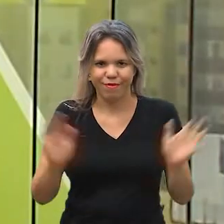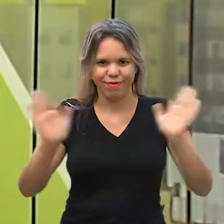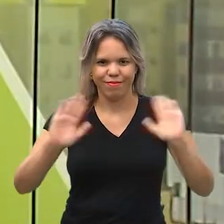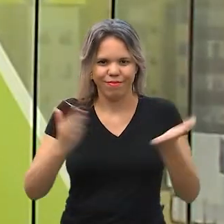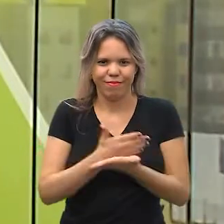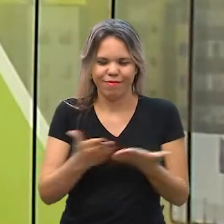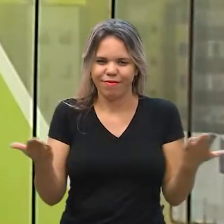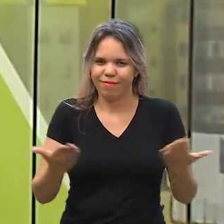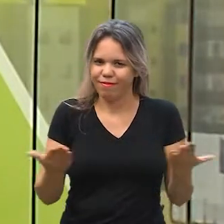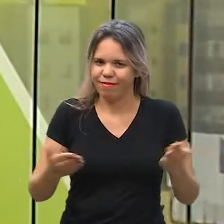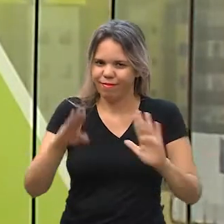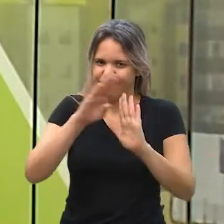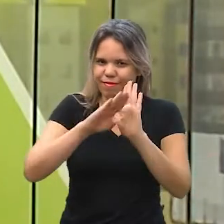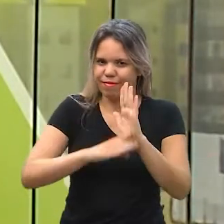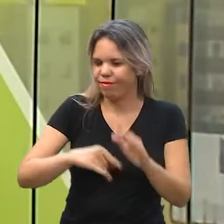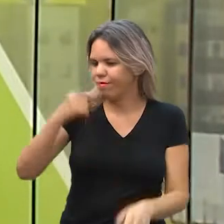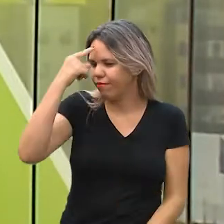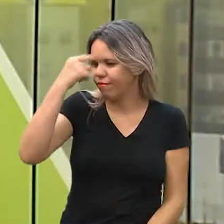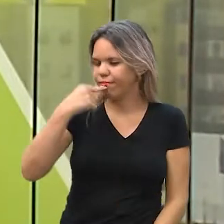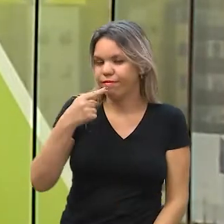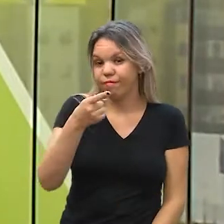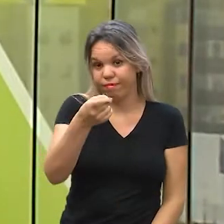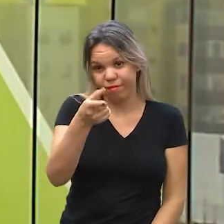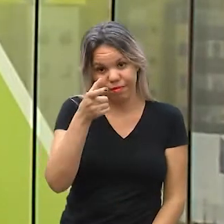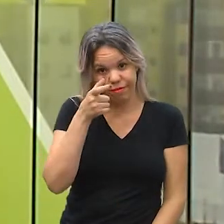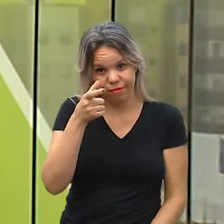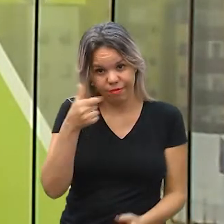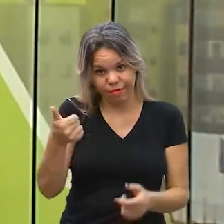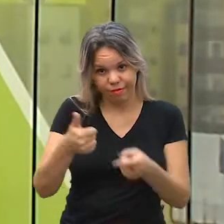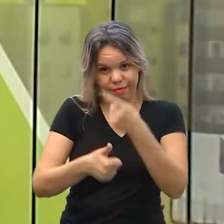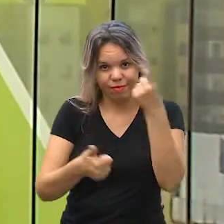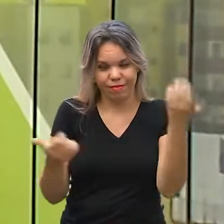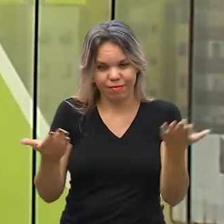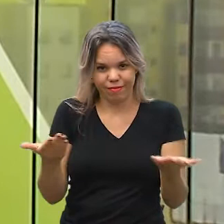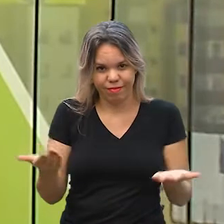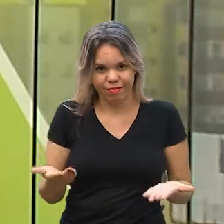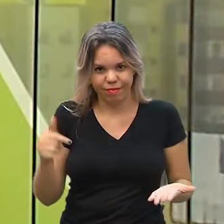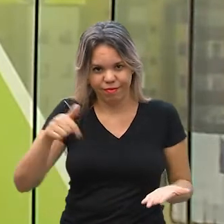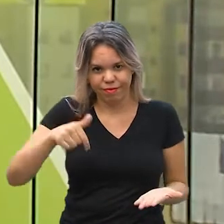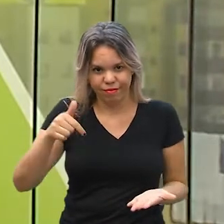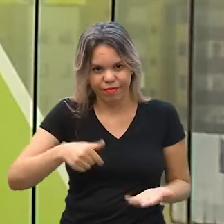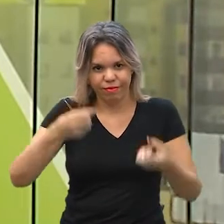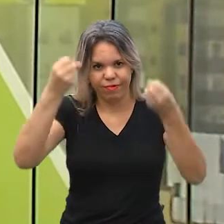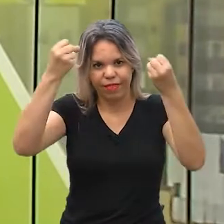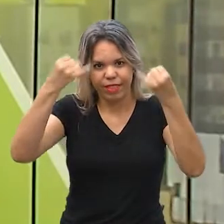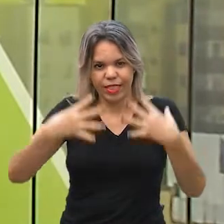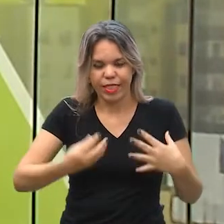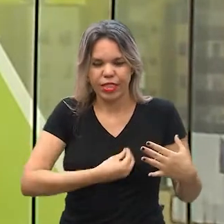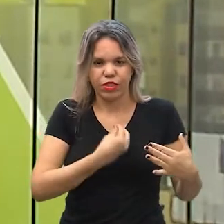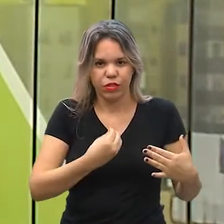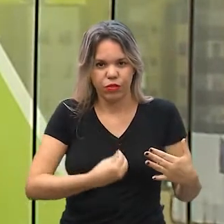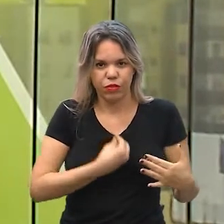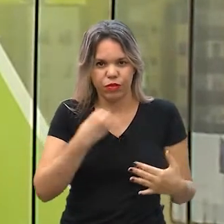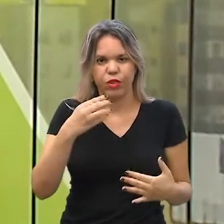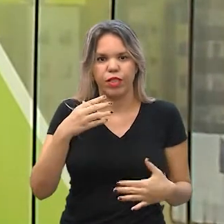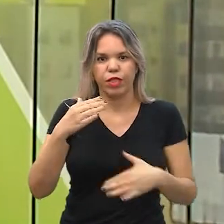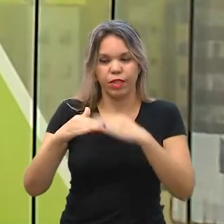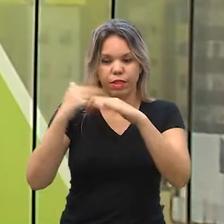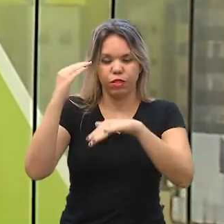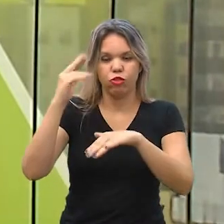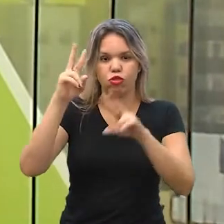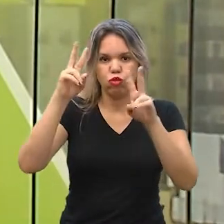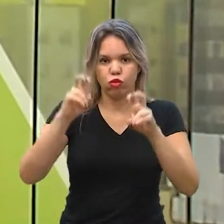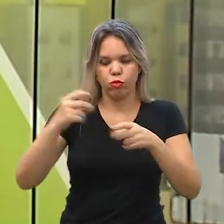Olá, começa agora o programa Perfil. Para você que está assistindo pela primeira vez, aqui nós vamos falar além da política,